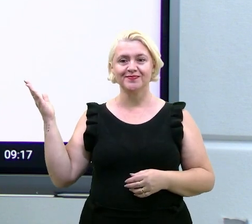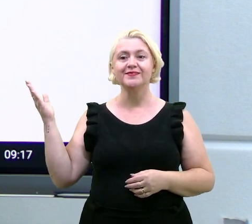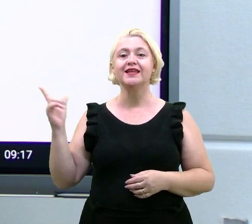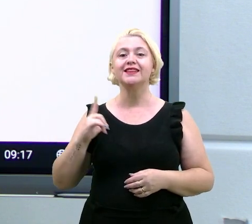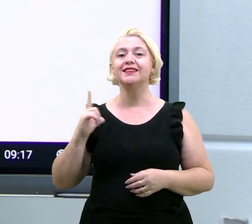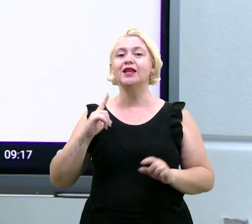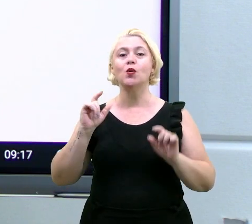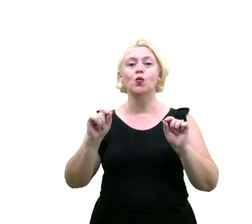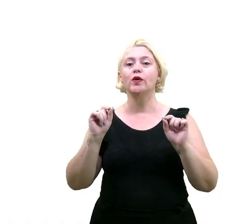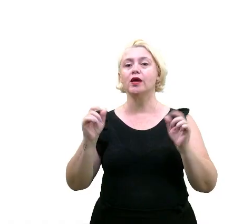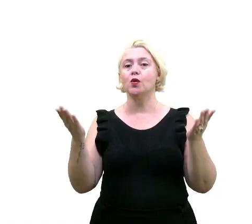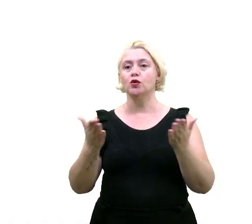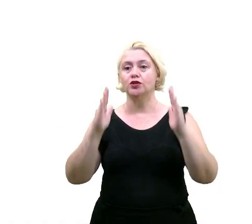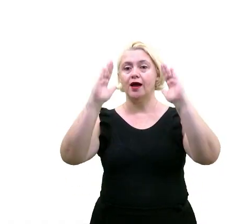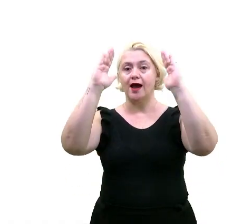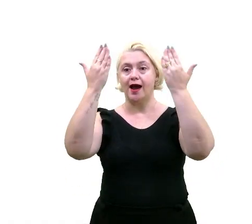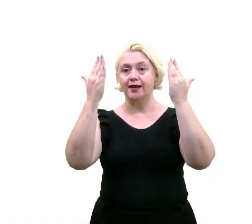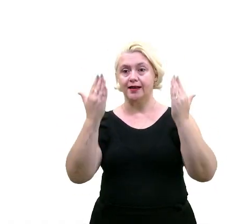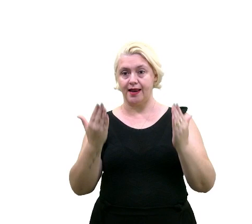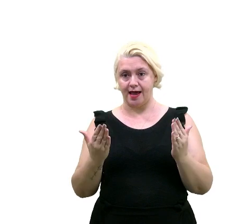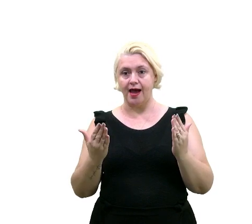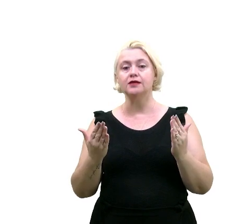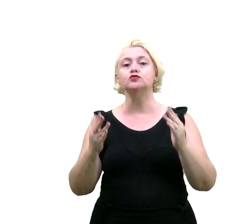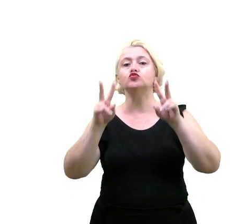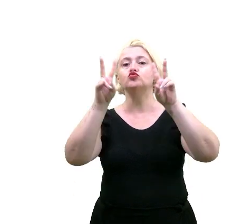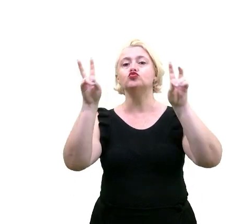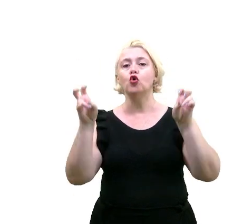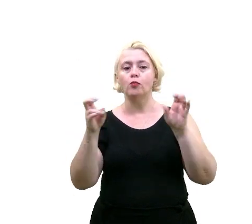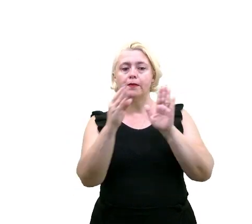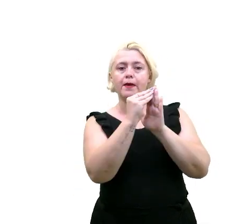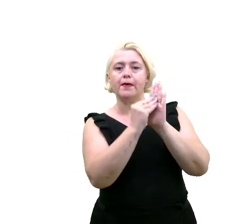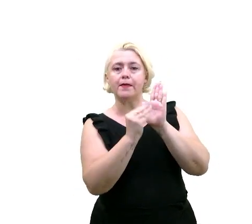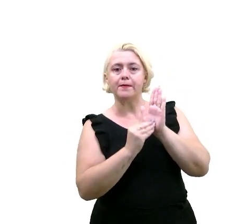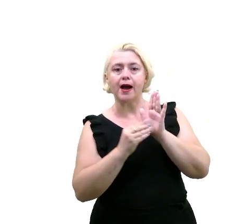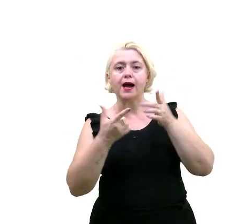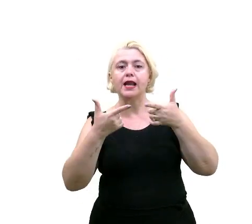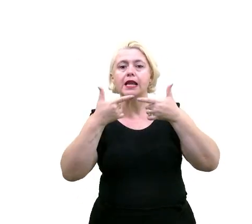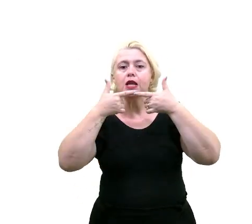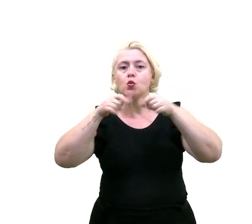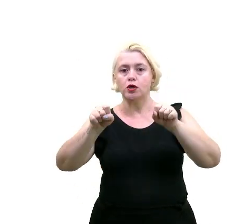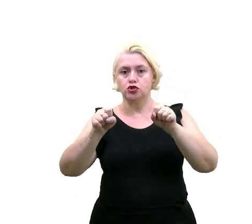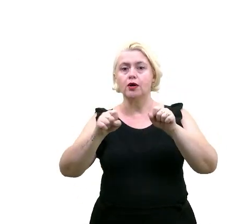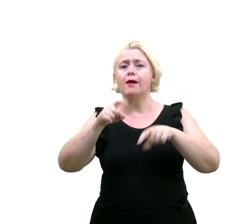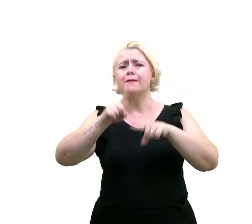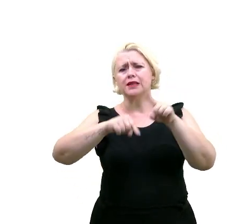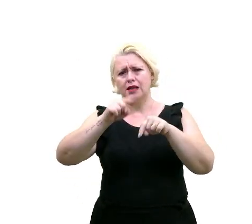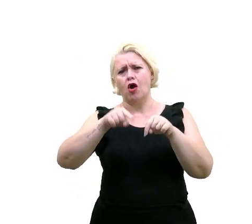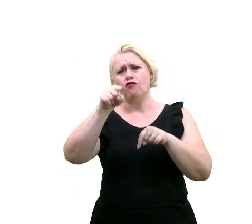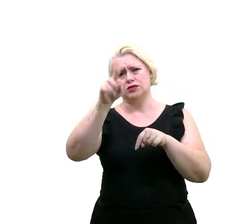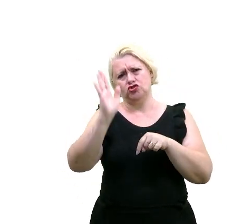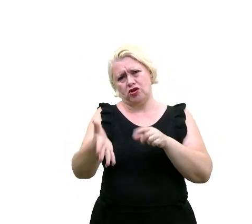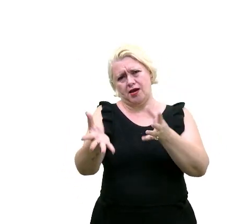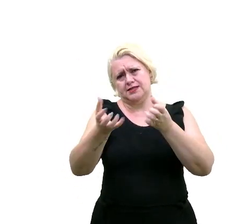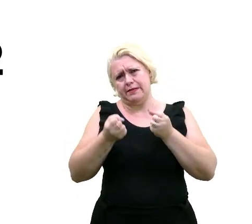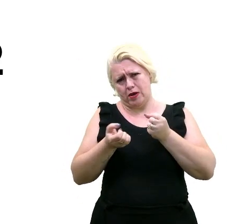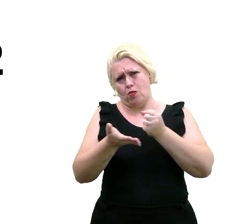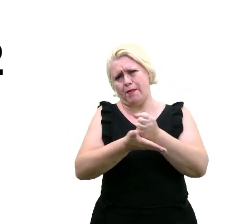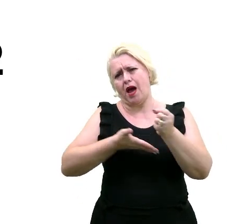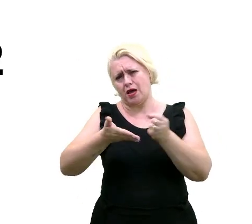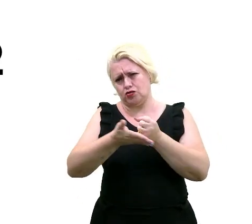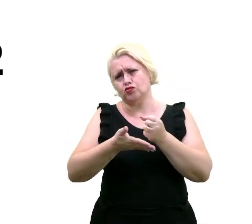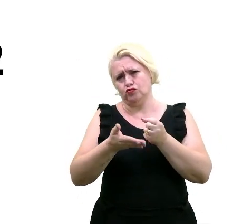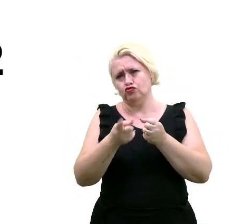o quê A análise da construção linguística né que está lá no material base que foi pras